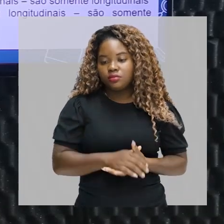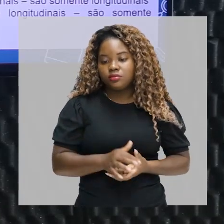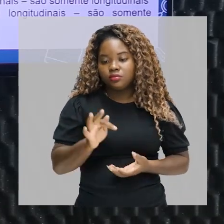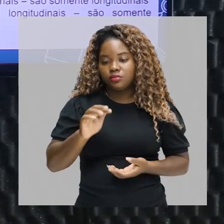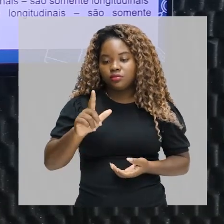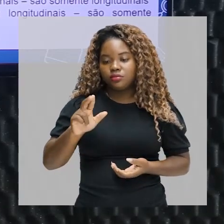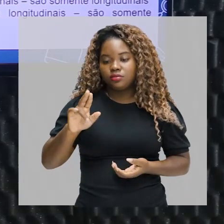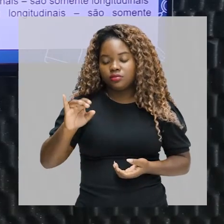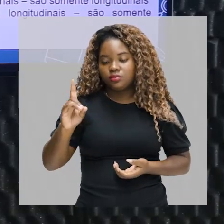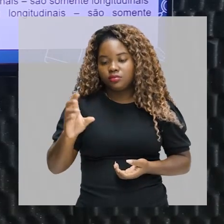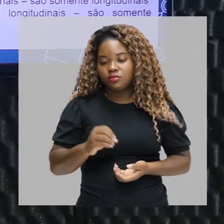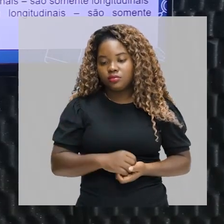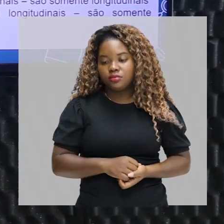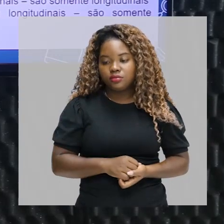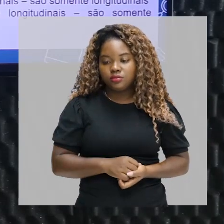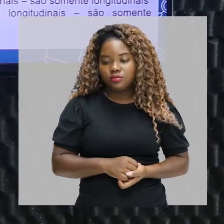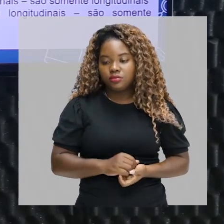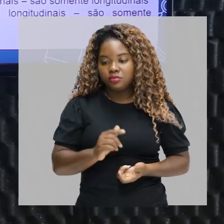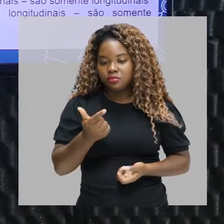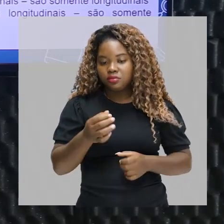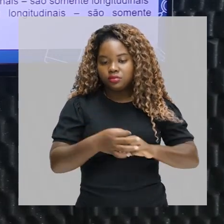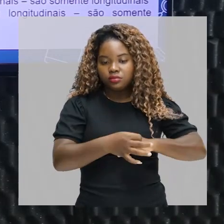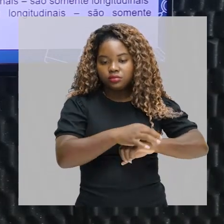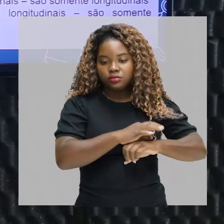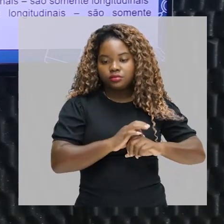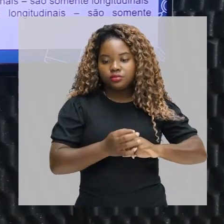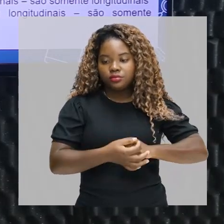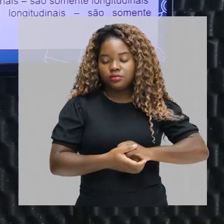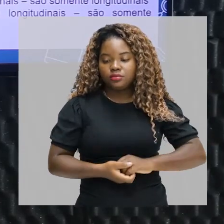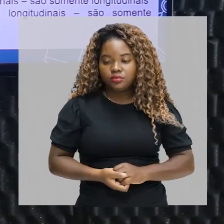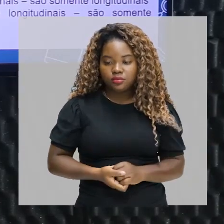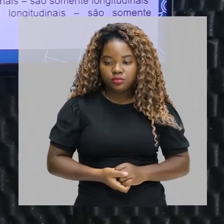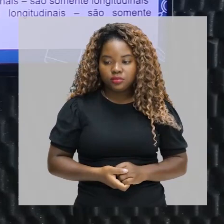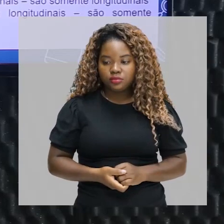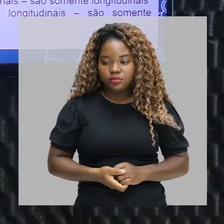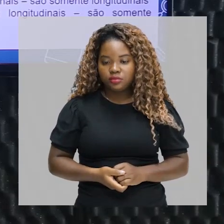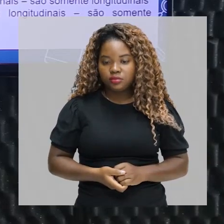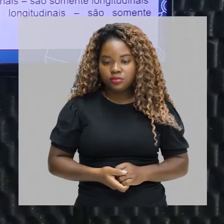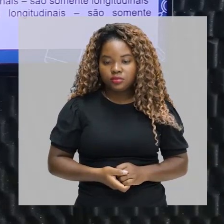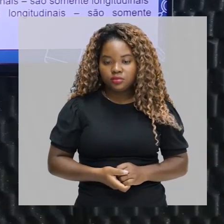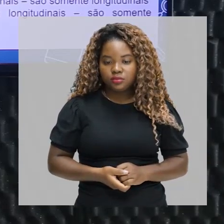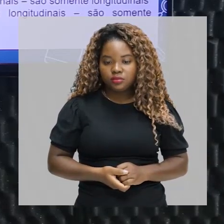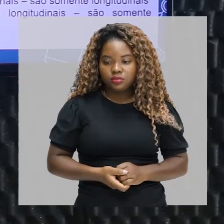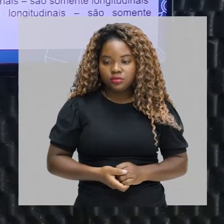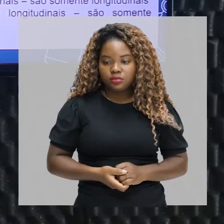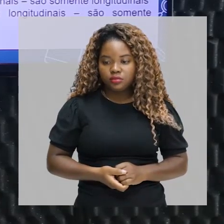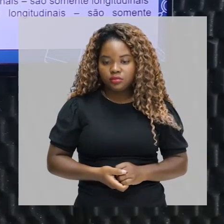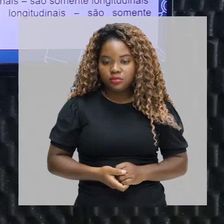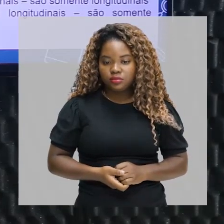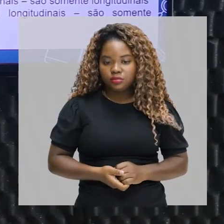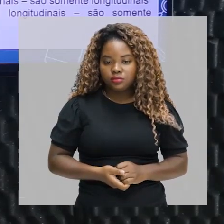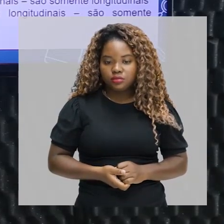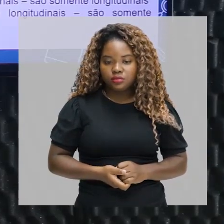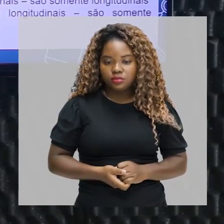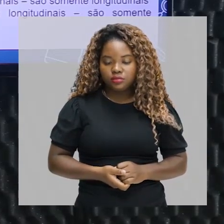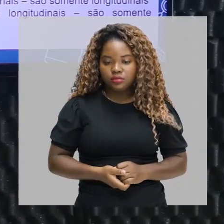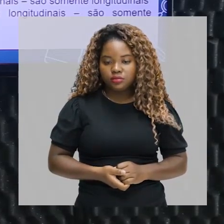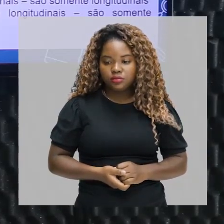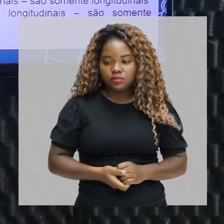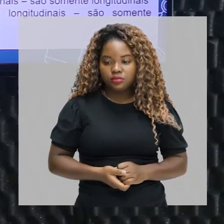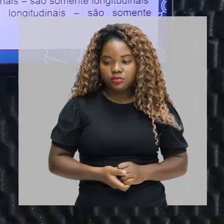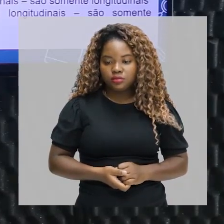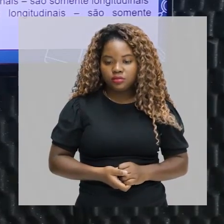tem moléculas. Se não tem moléculas, certo? O tipo de onda só pode ser uma onda transversal.